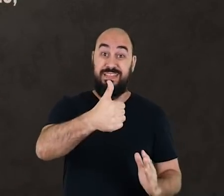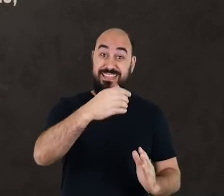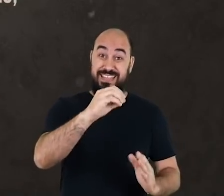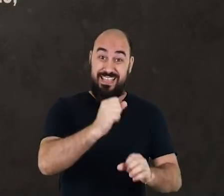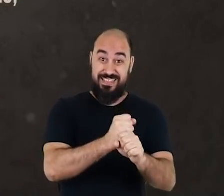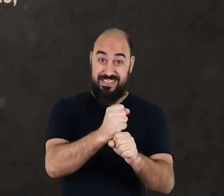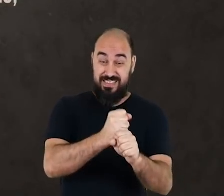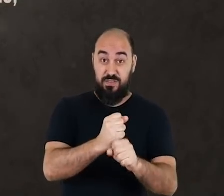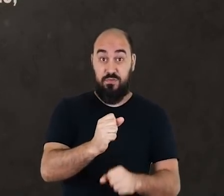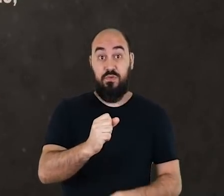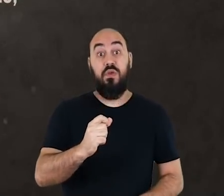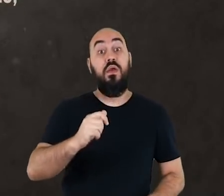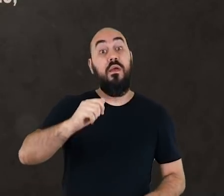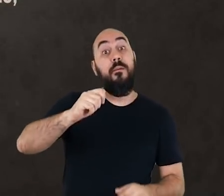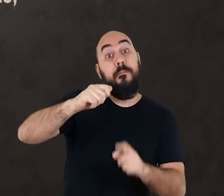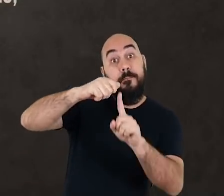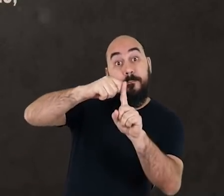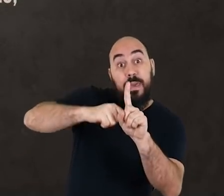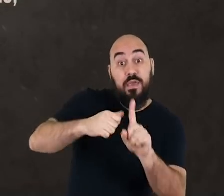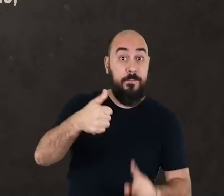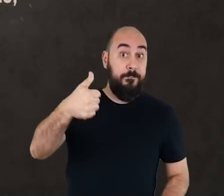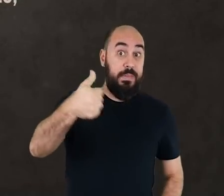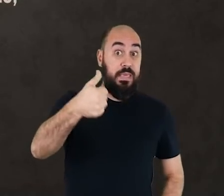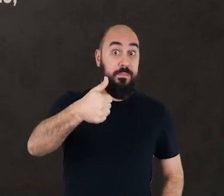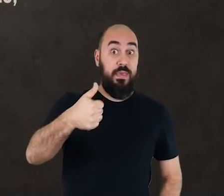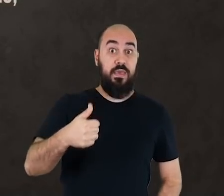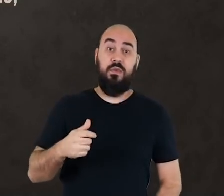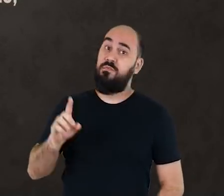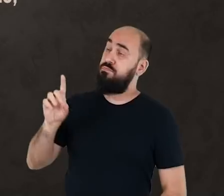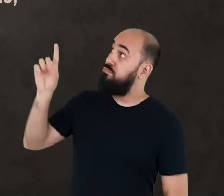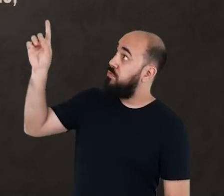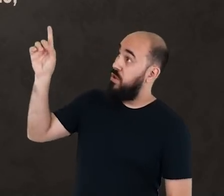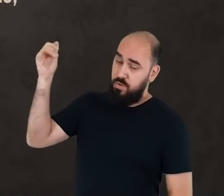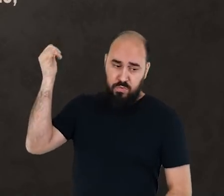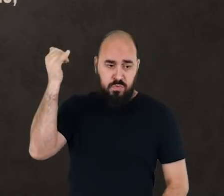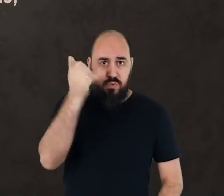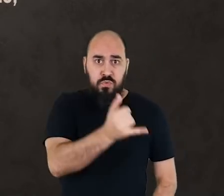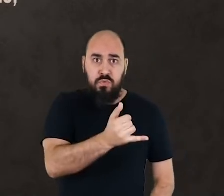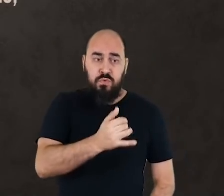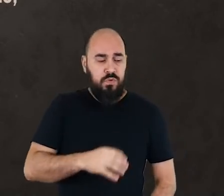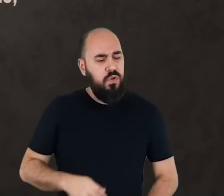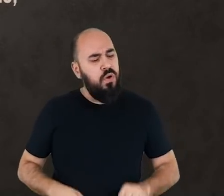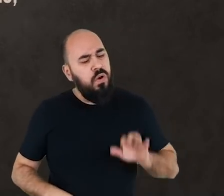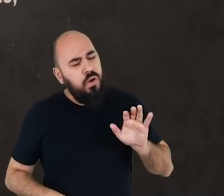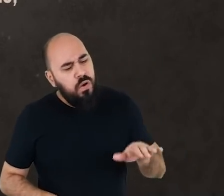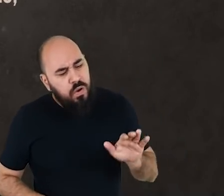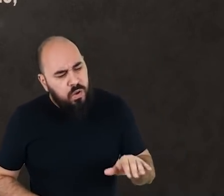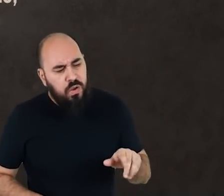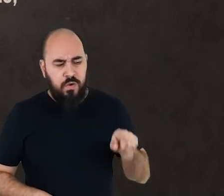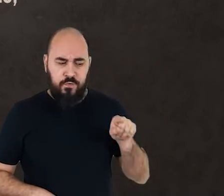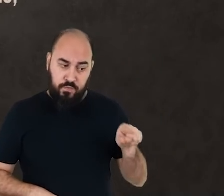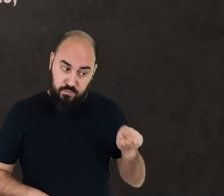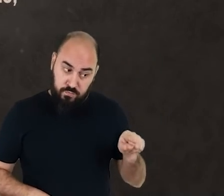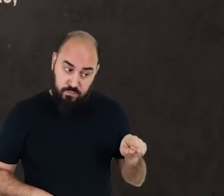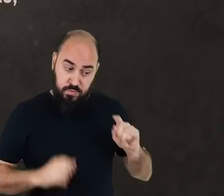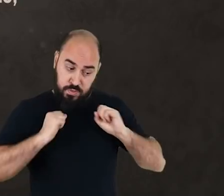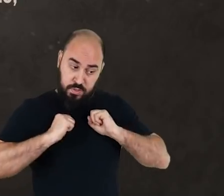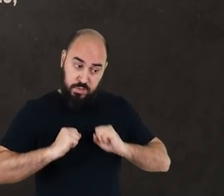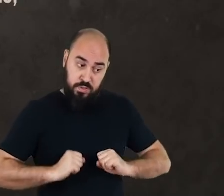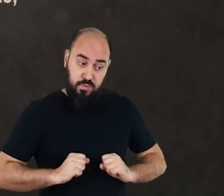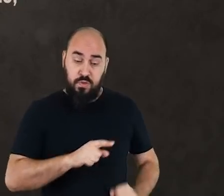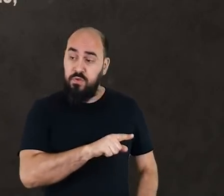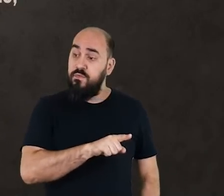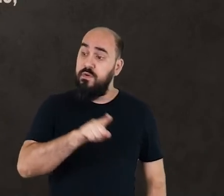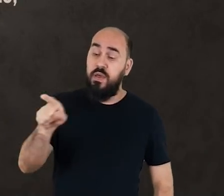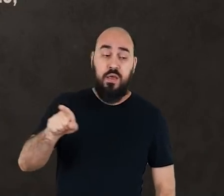mês, veio a mim a palavra do Senhor dizendo: Filho do homem, visto que Tiro disse no tocante a Jerusalém, bem